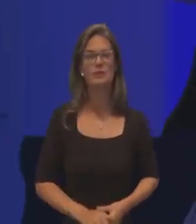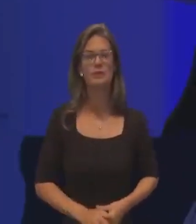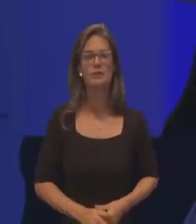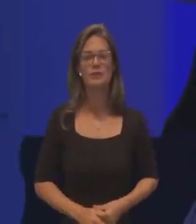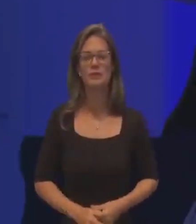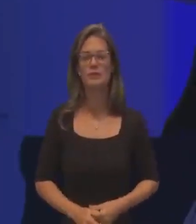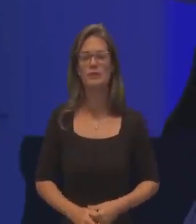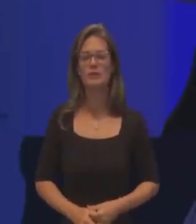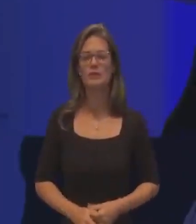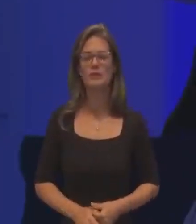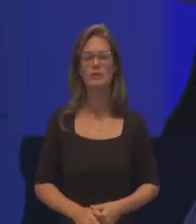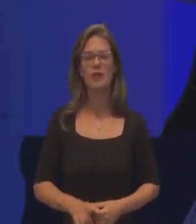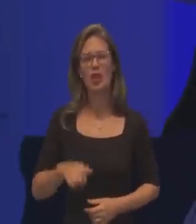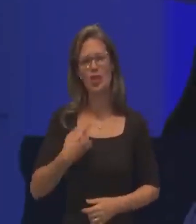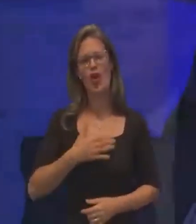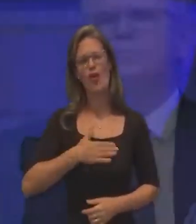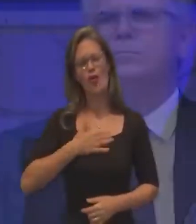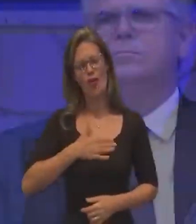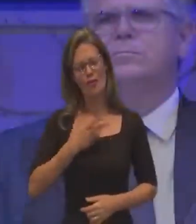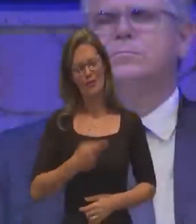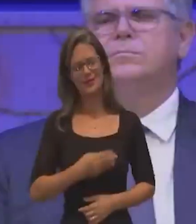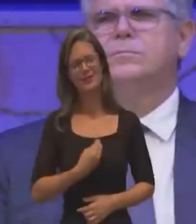Nós gostamos dessa vida.